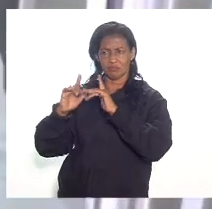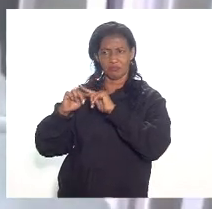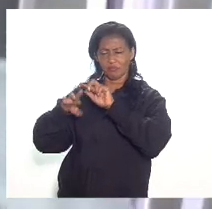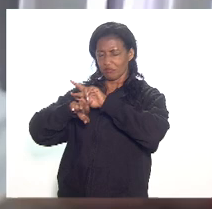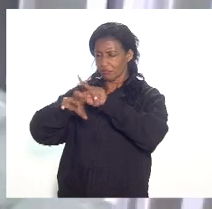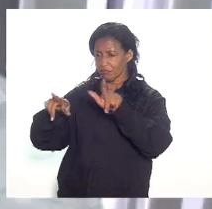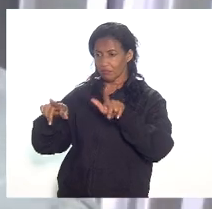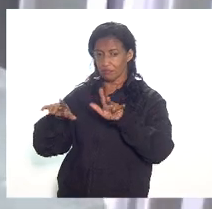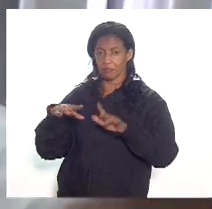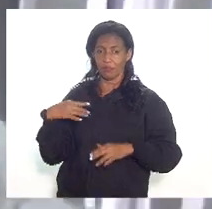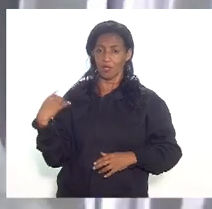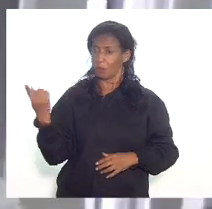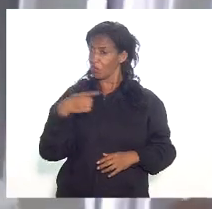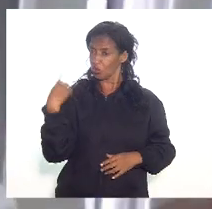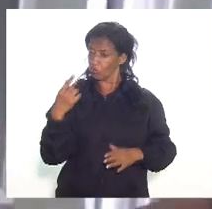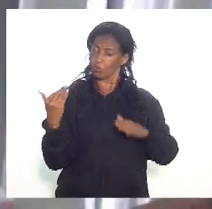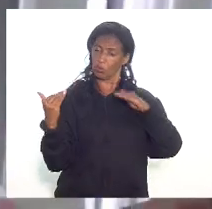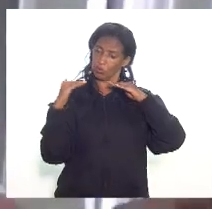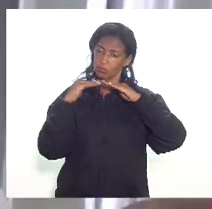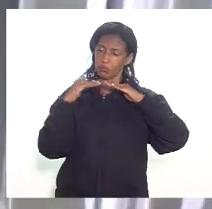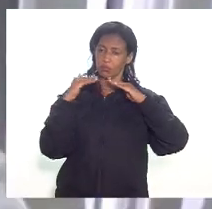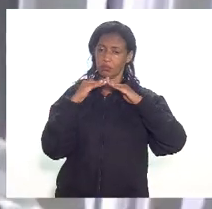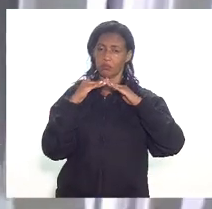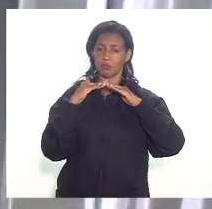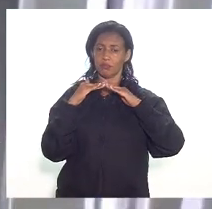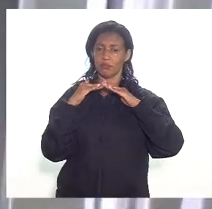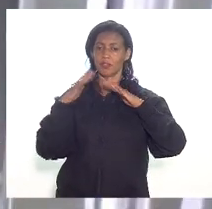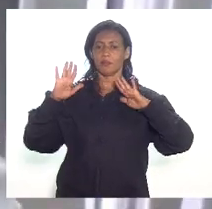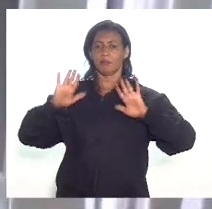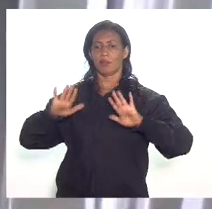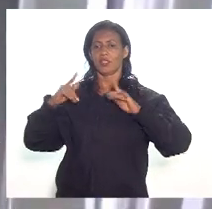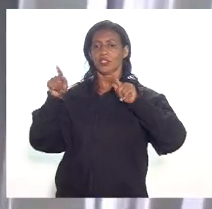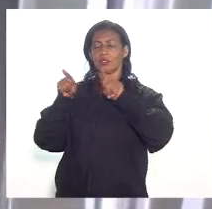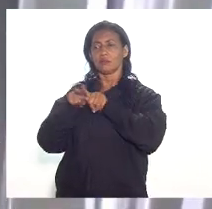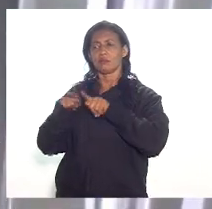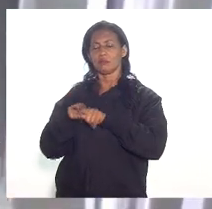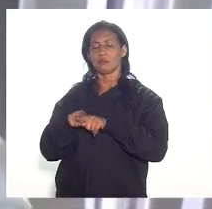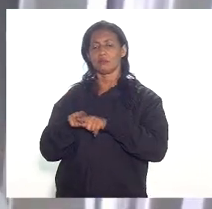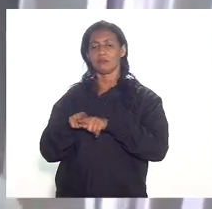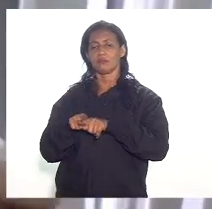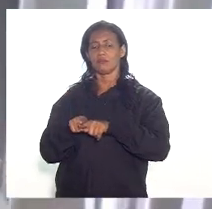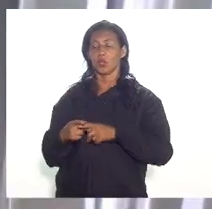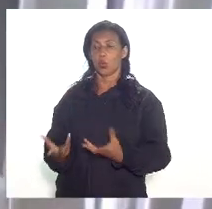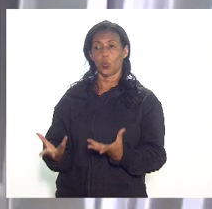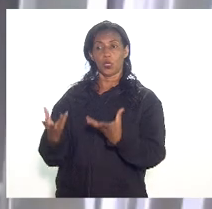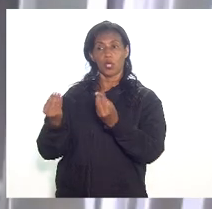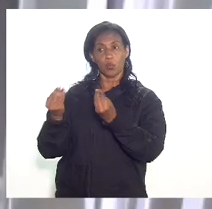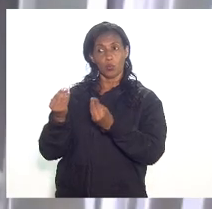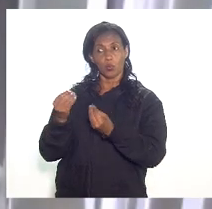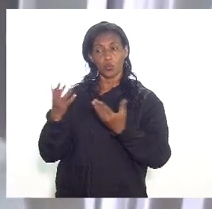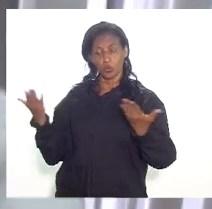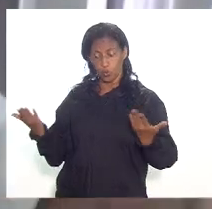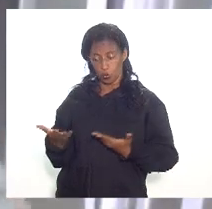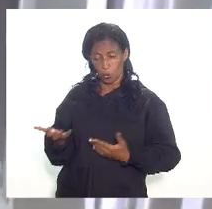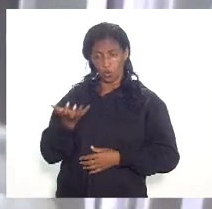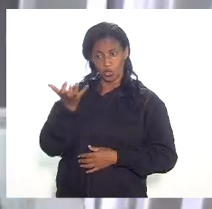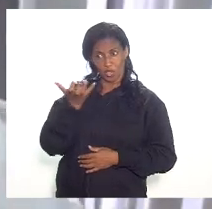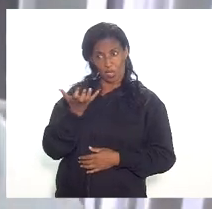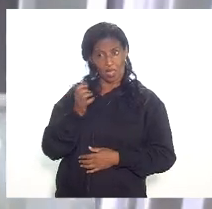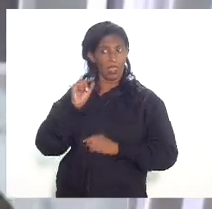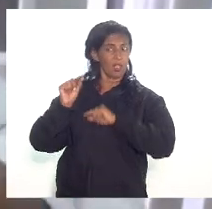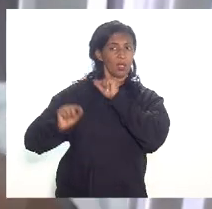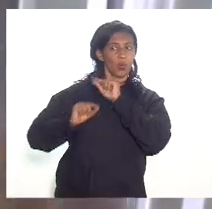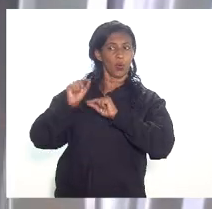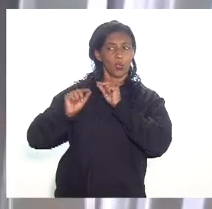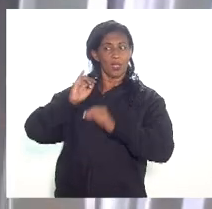todos nós todos nós concordamos com isso entretanto entretanto o que muitos querem aqui é aproveitar